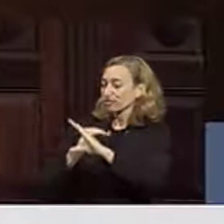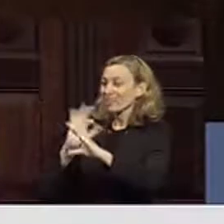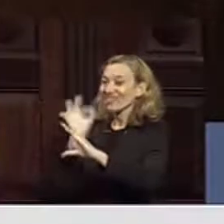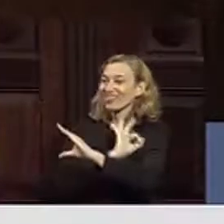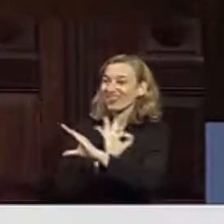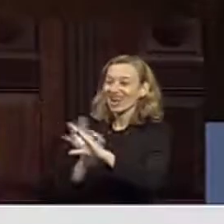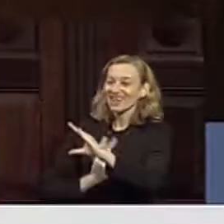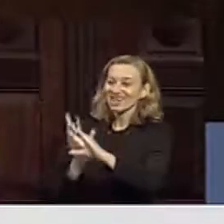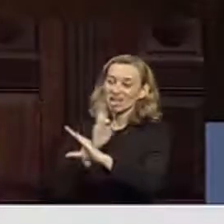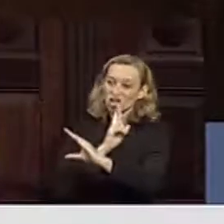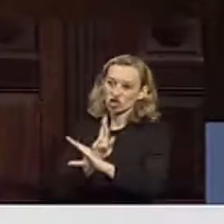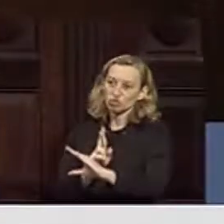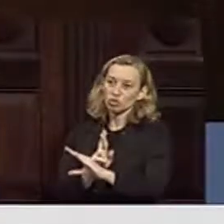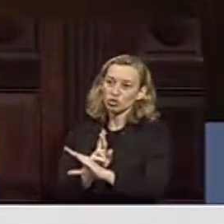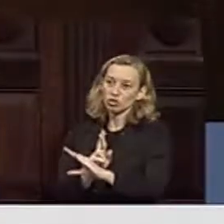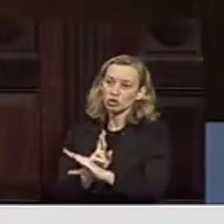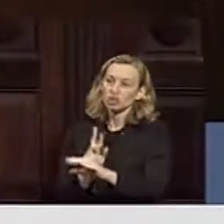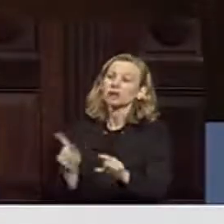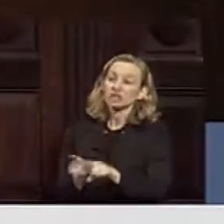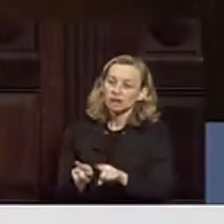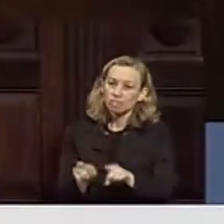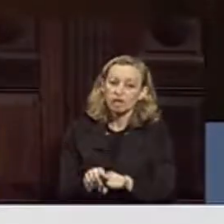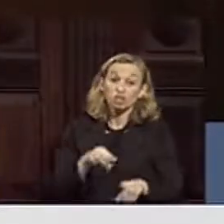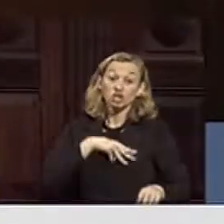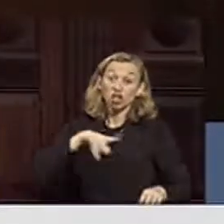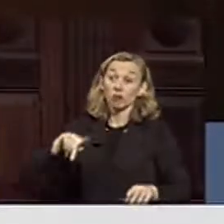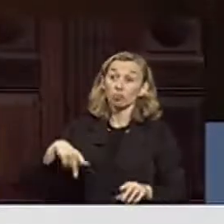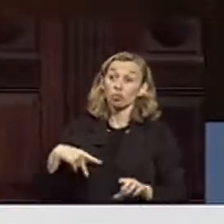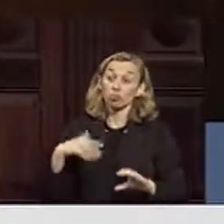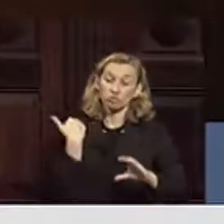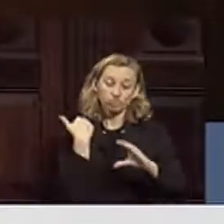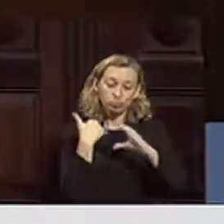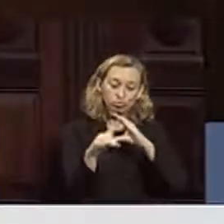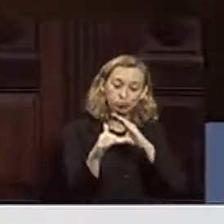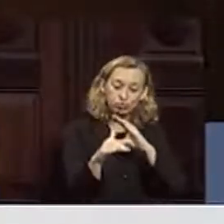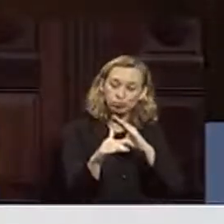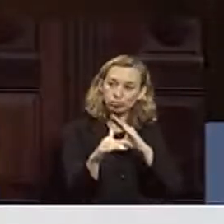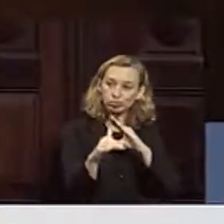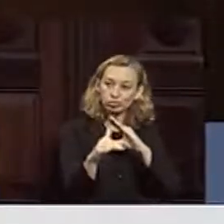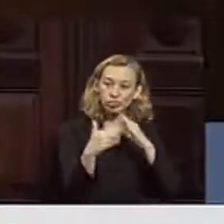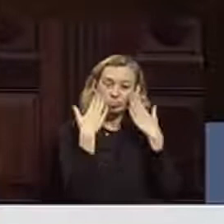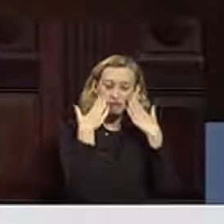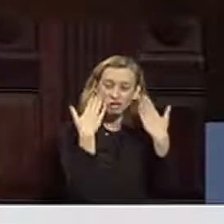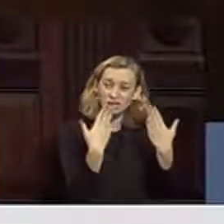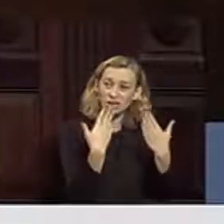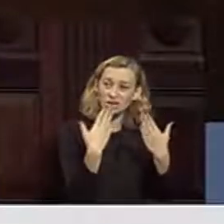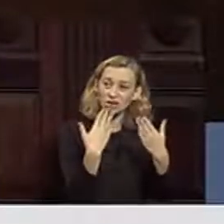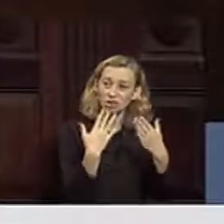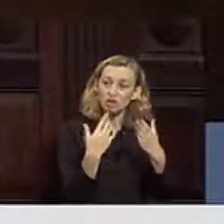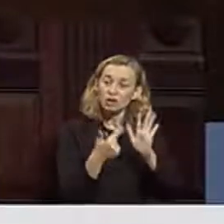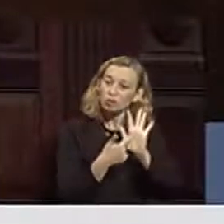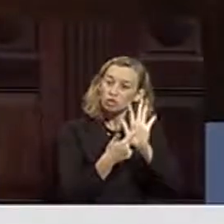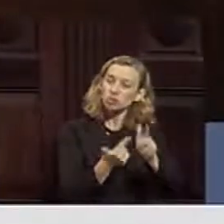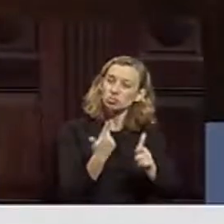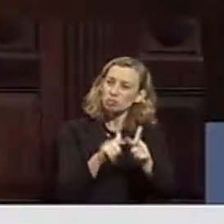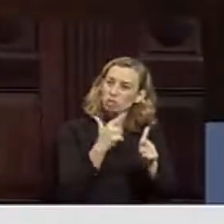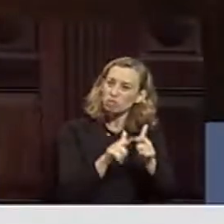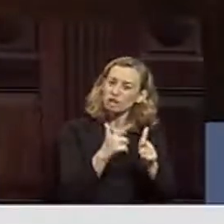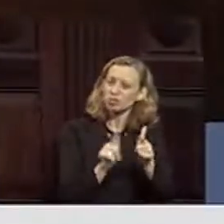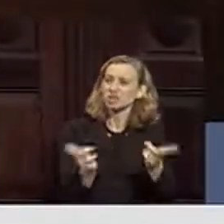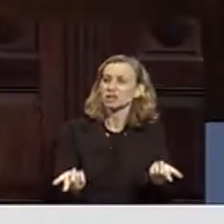resposta. Encaminhamos para o Ministério Público mais uma representação relacionada ao problema da saúde